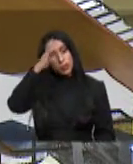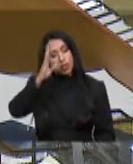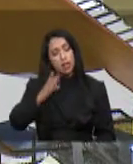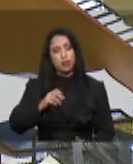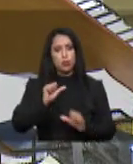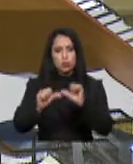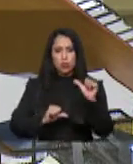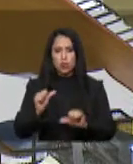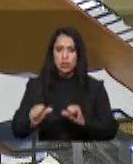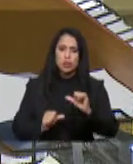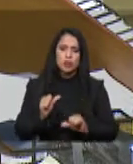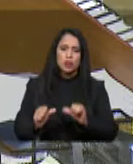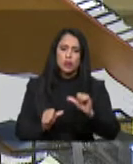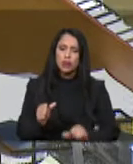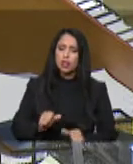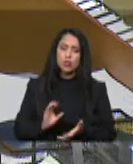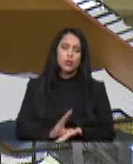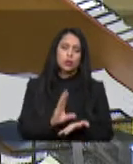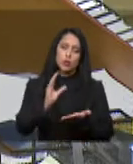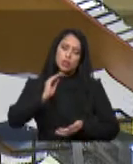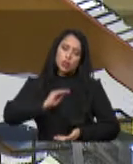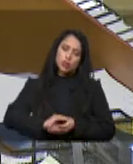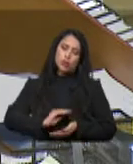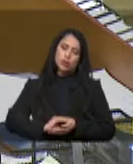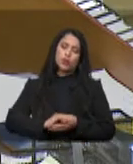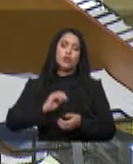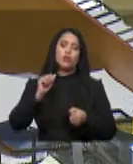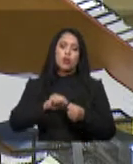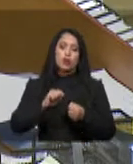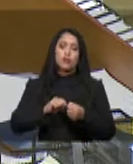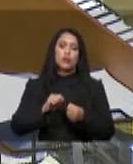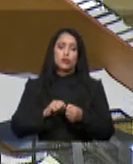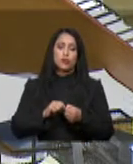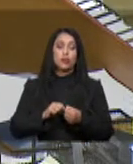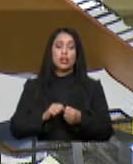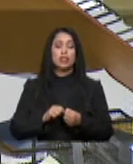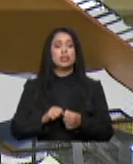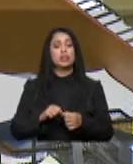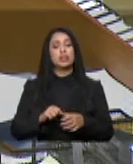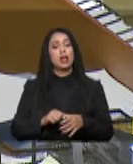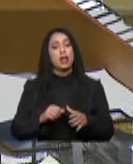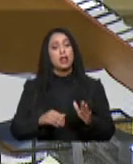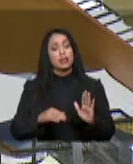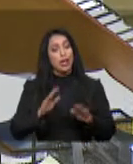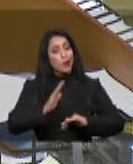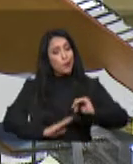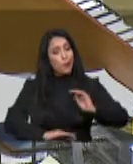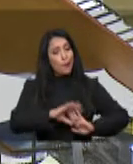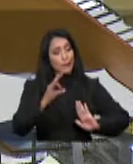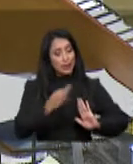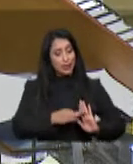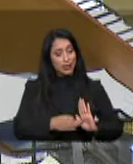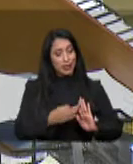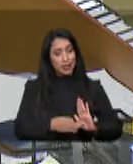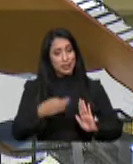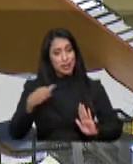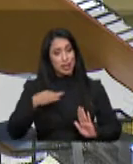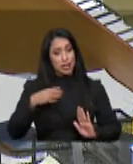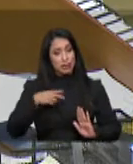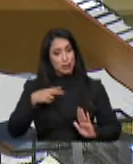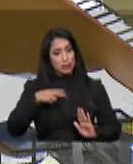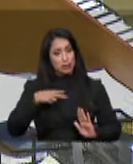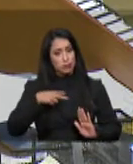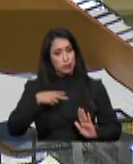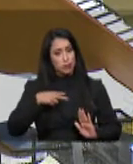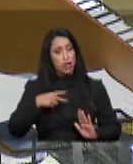as alterações na composição do Conselho do Fundo foram feitas rigorosamente dentro dos limites da competência privativa,